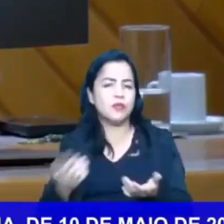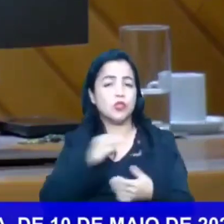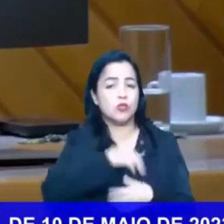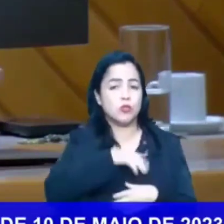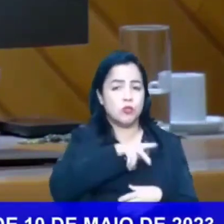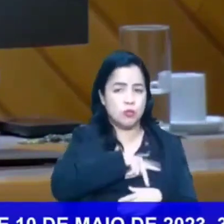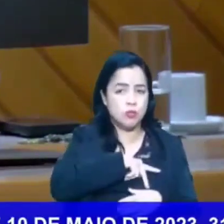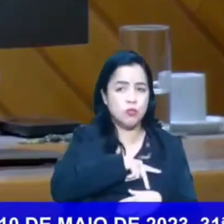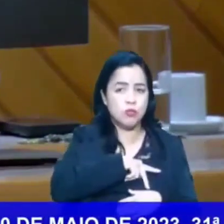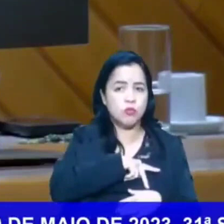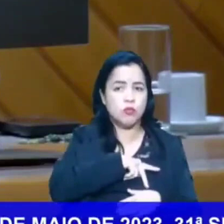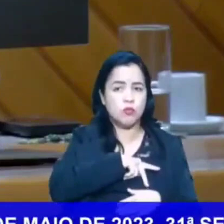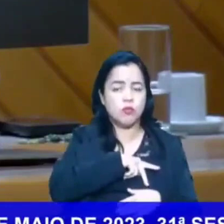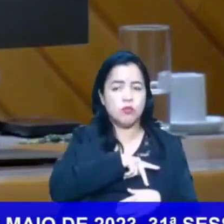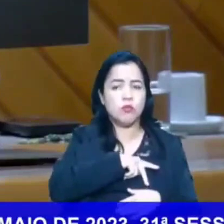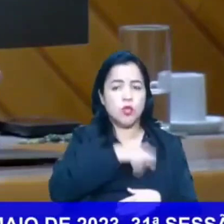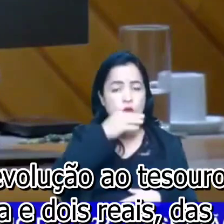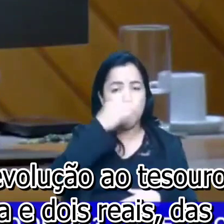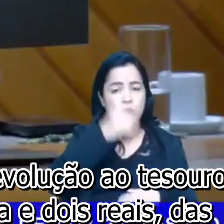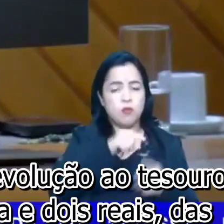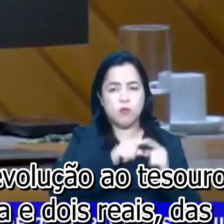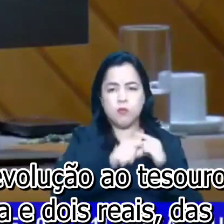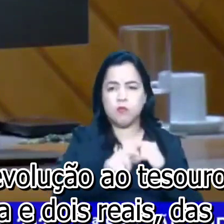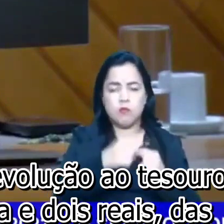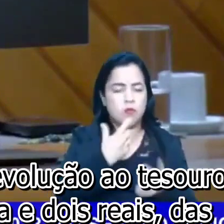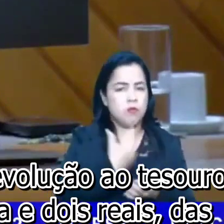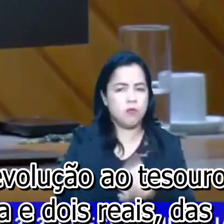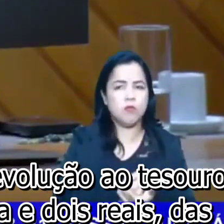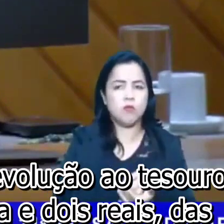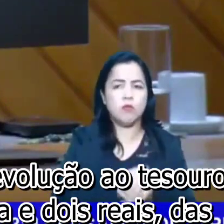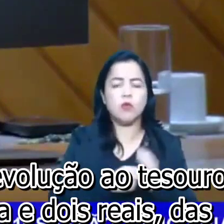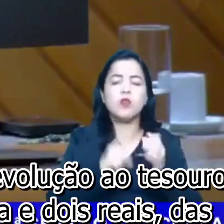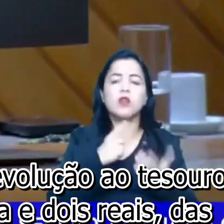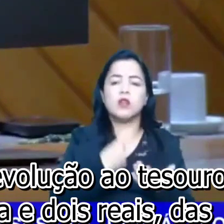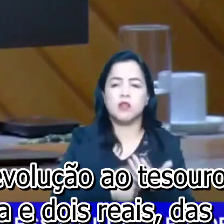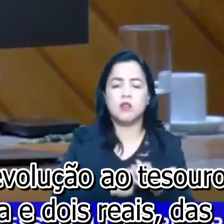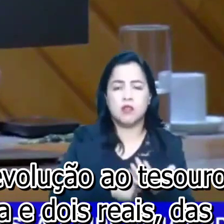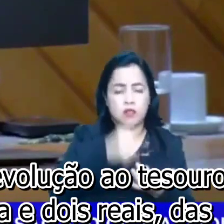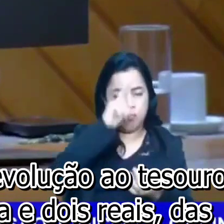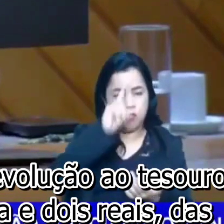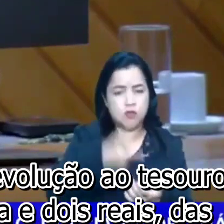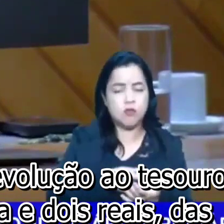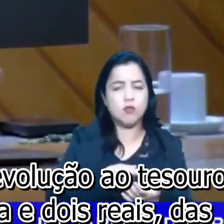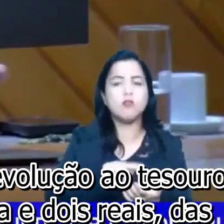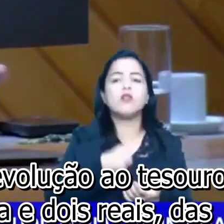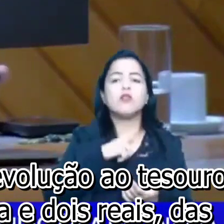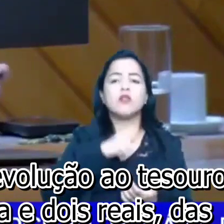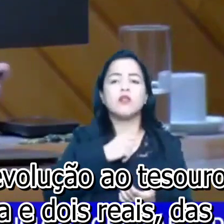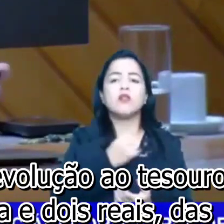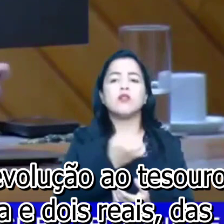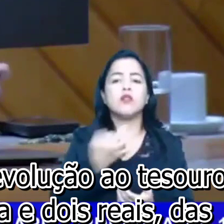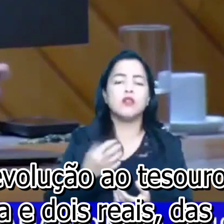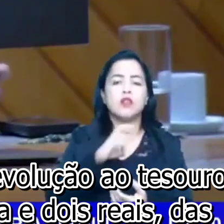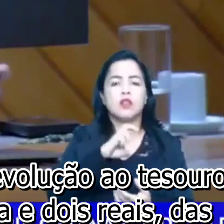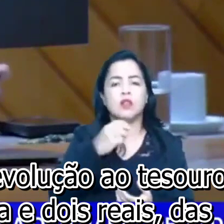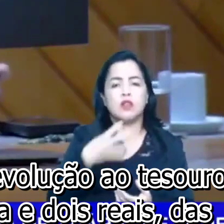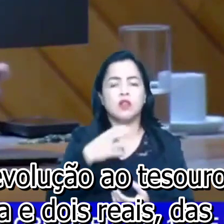Ministério Público, então, opinou pela desaprovação das contas e determinou a devolução ao Tesouro da quantia de R$